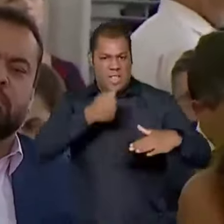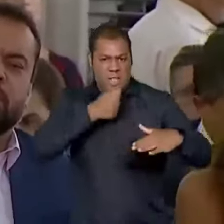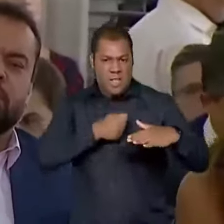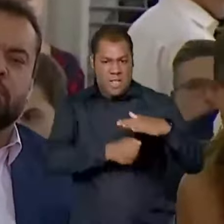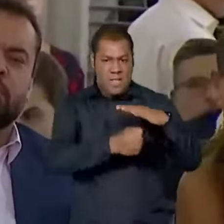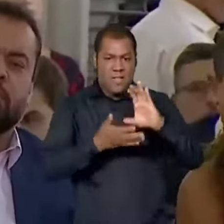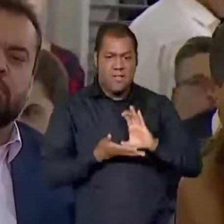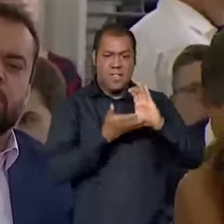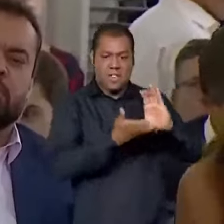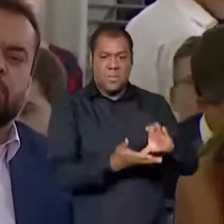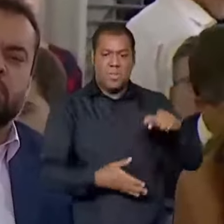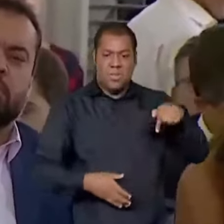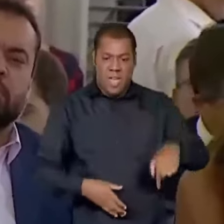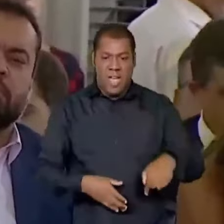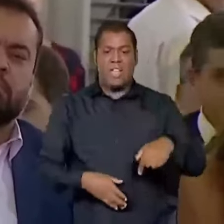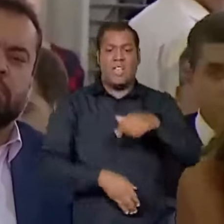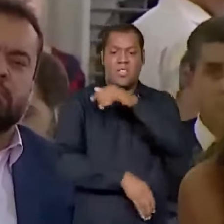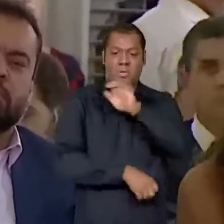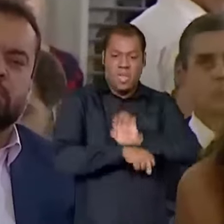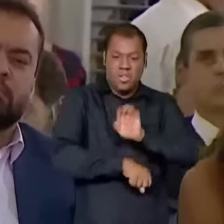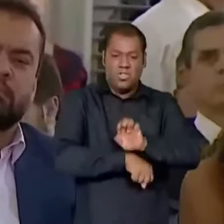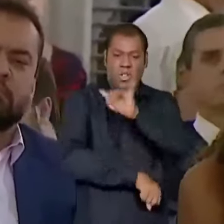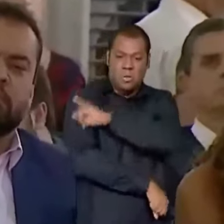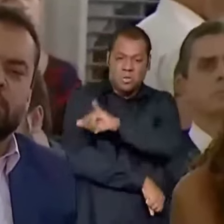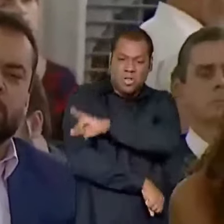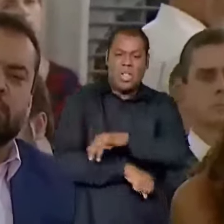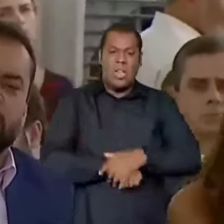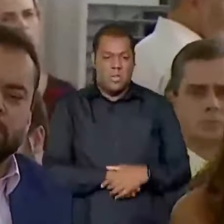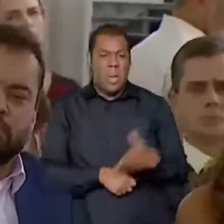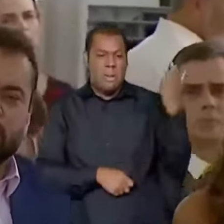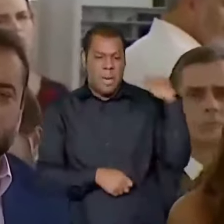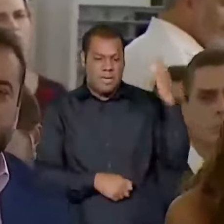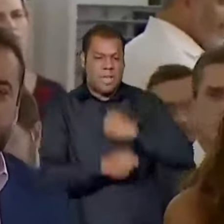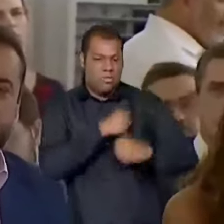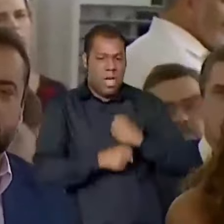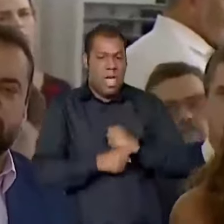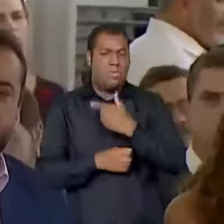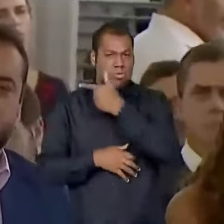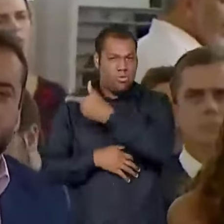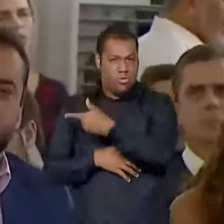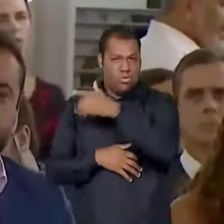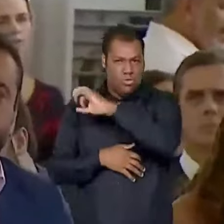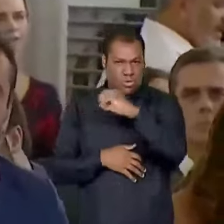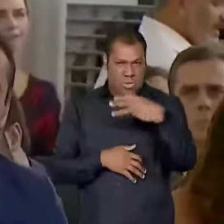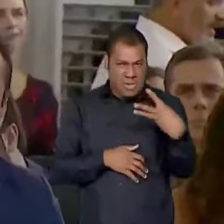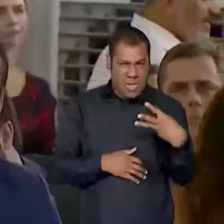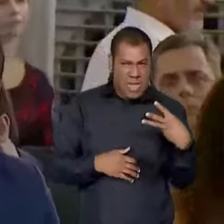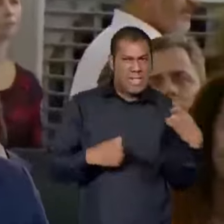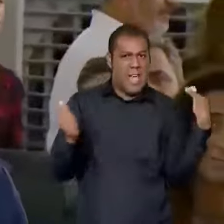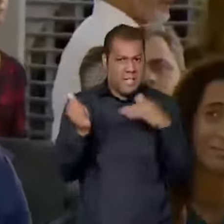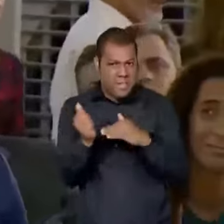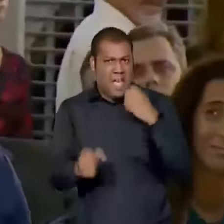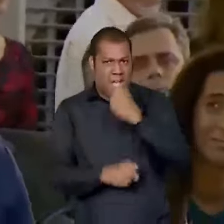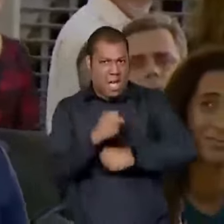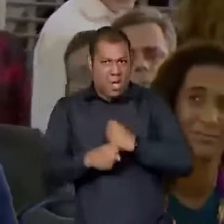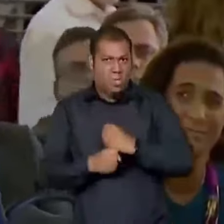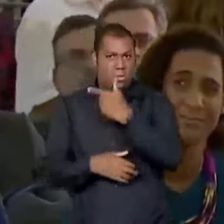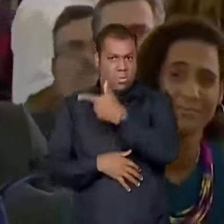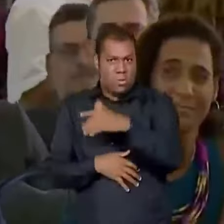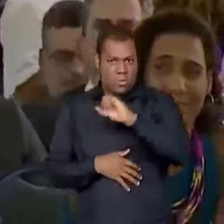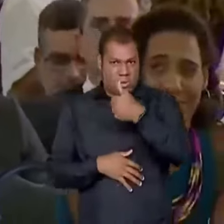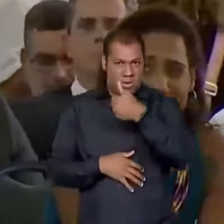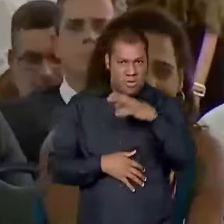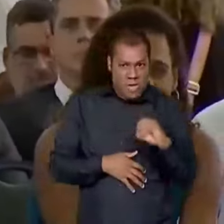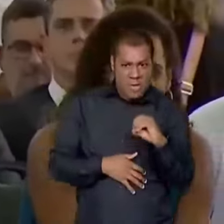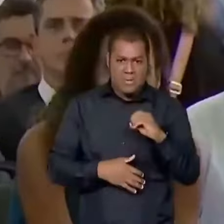Janeiro do que eu investi de 2003 a 2010. E vou dizer outra coisa agora, governador. Eu